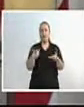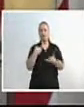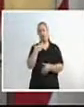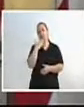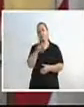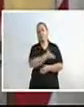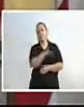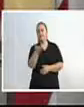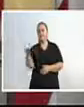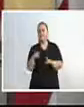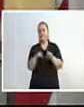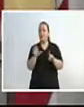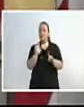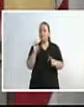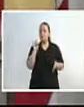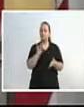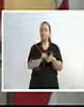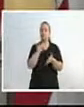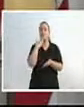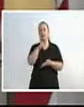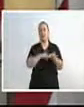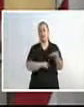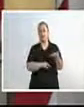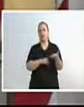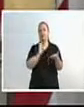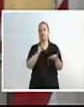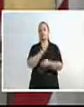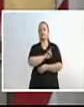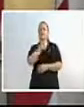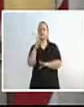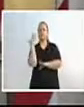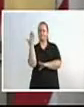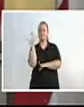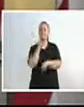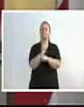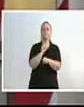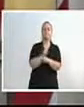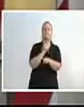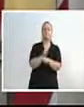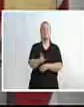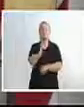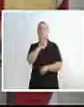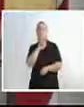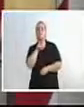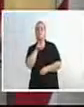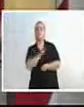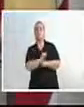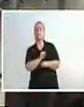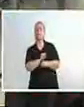tribuna, mas que já estão em requerimentos de outras datas, aguardando as respostas necessárias.